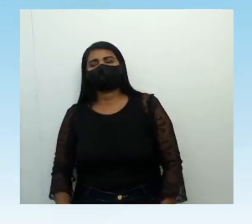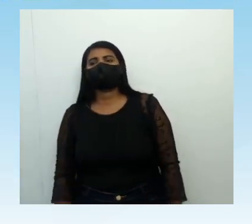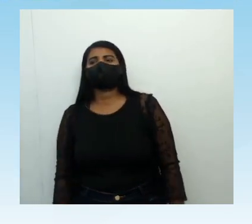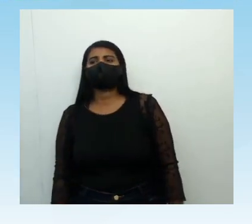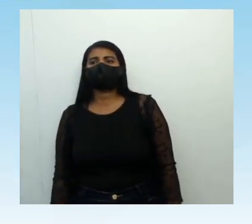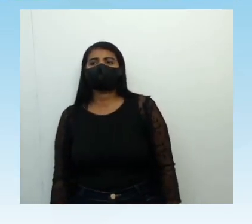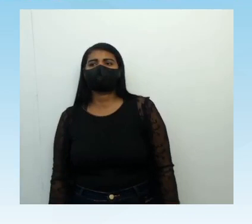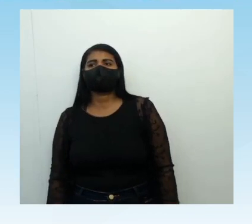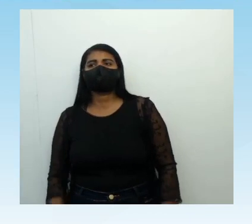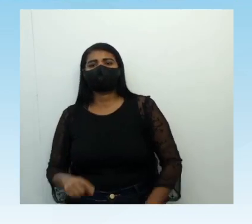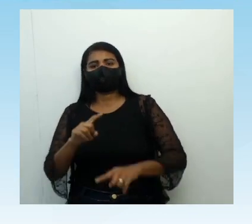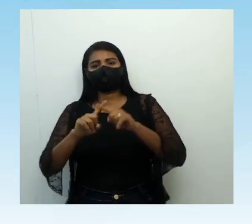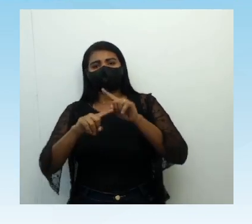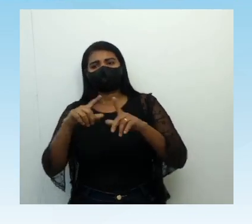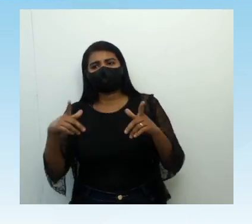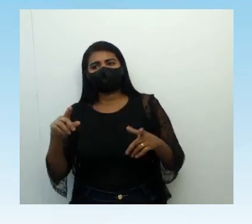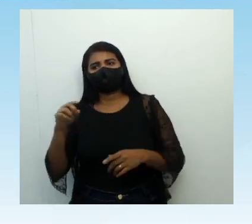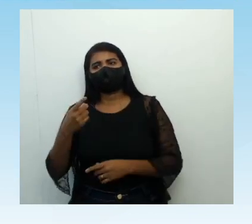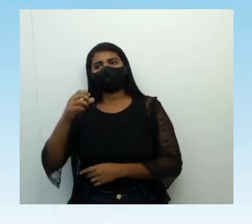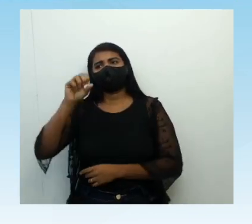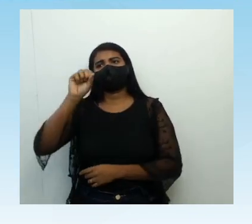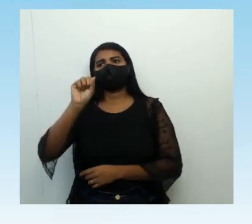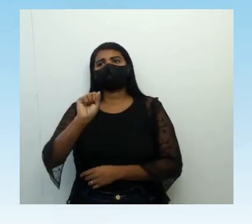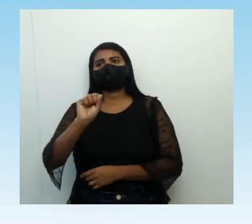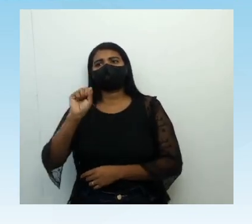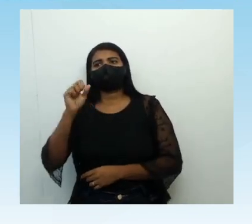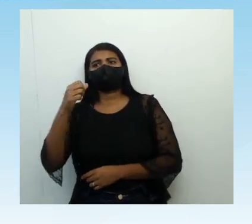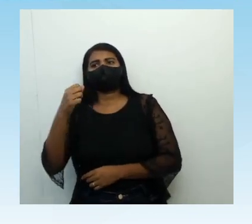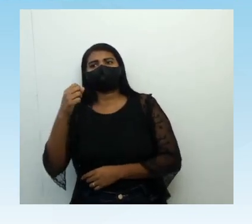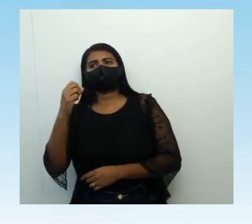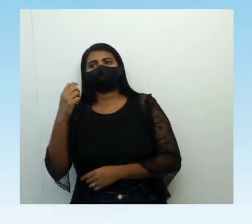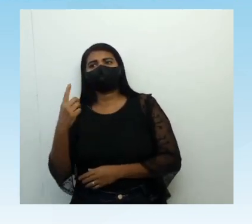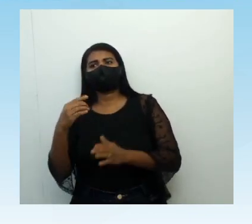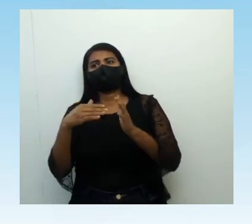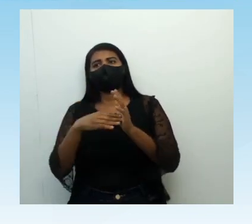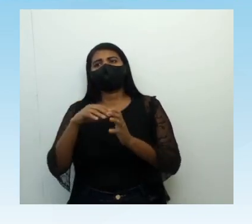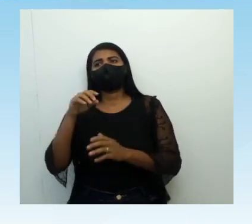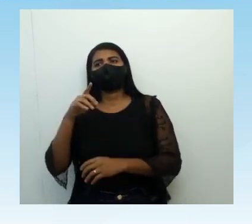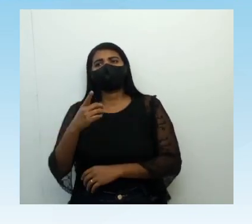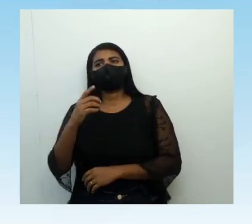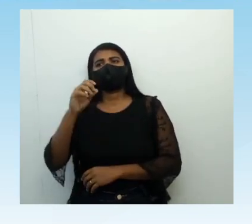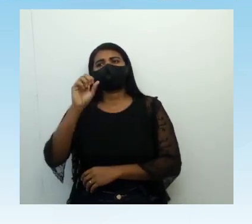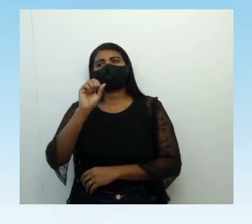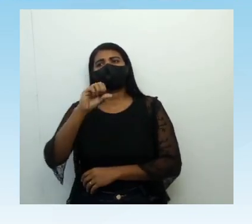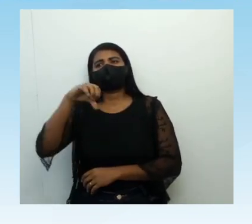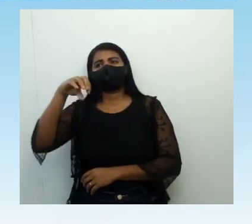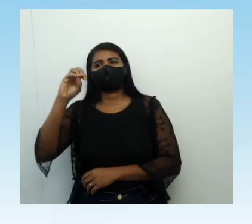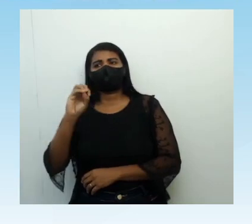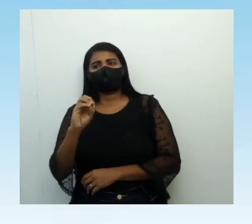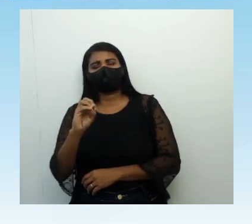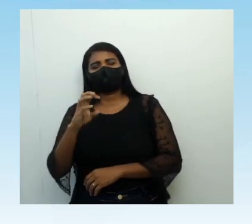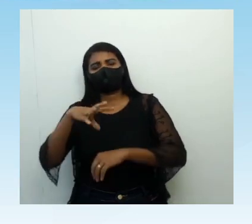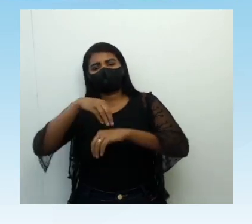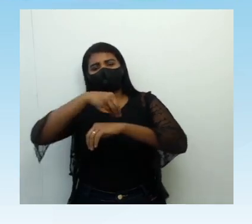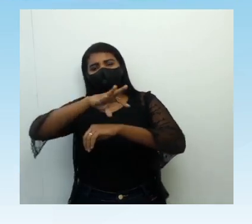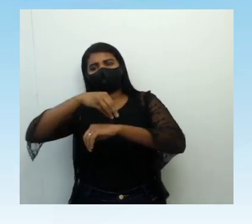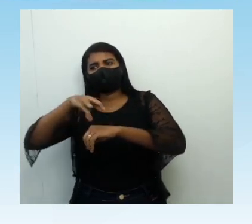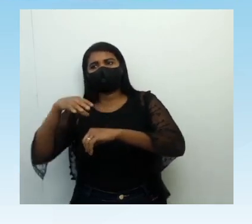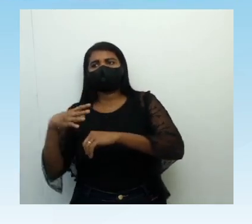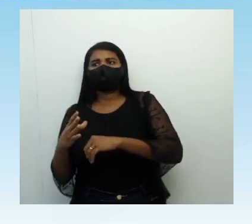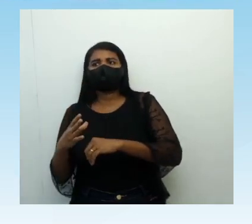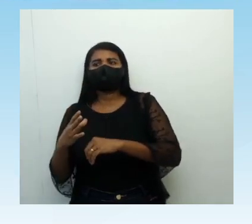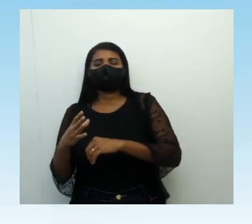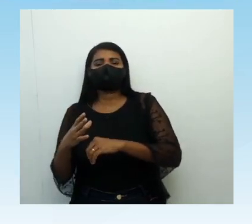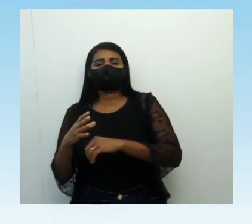A atividade do café foi em 1881 a 1890. O café tinha mais de 60% de exportações, meus amores. A mão de obra